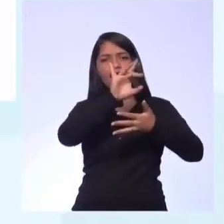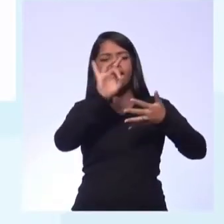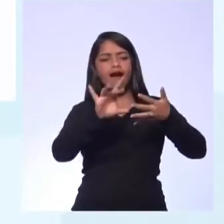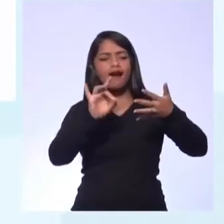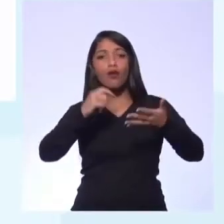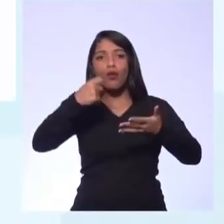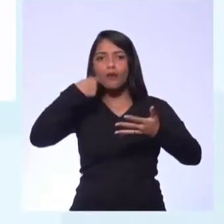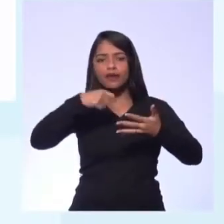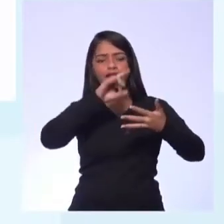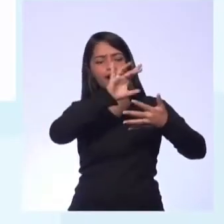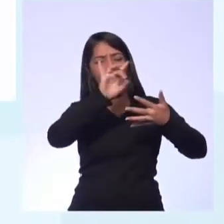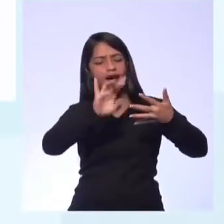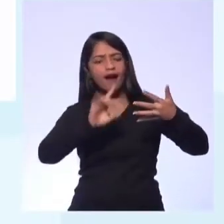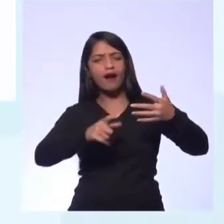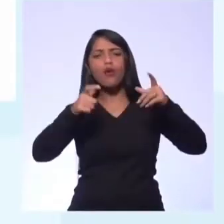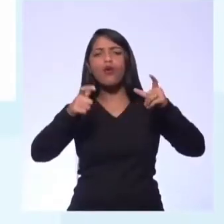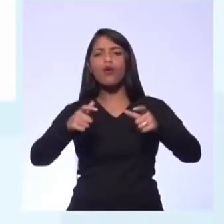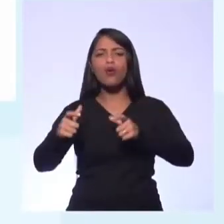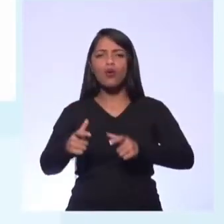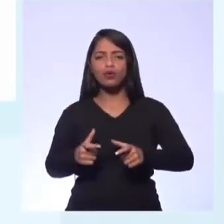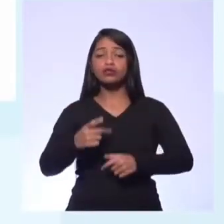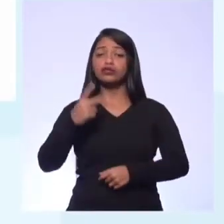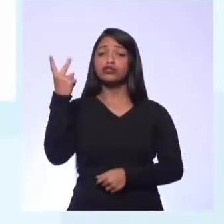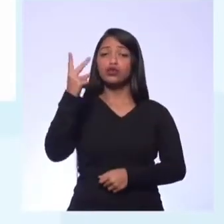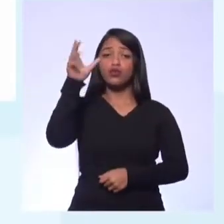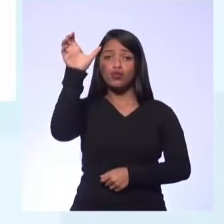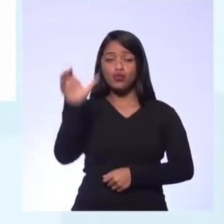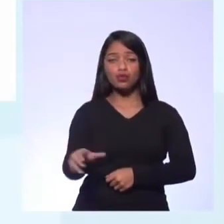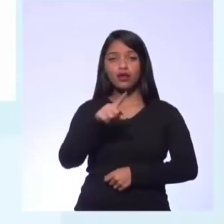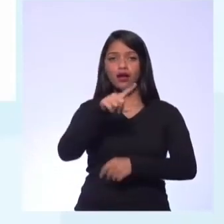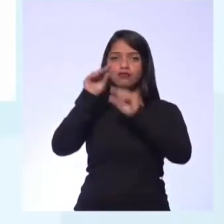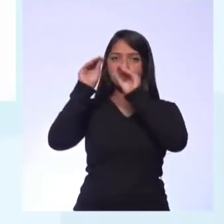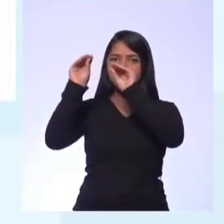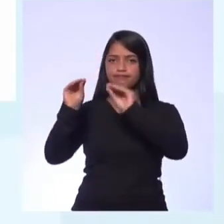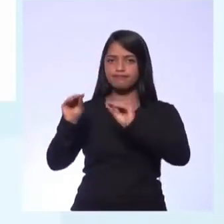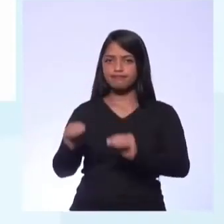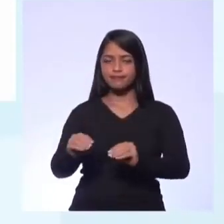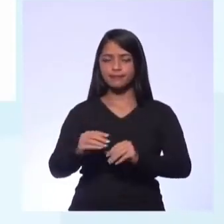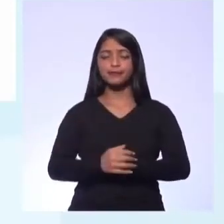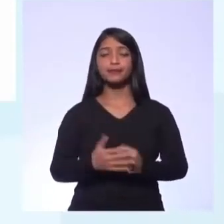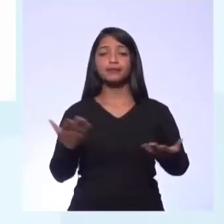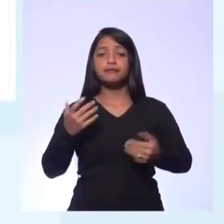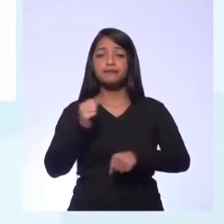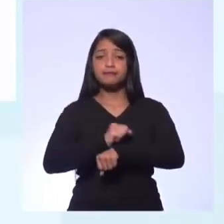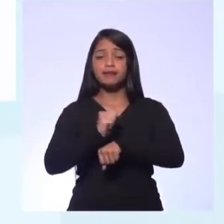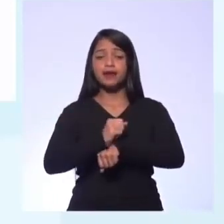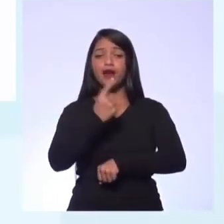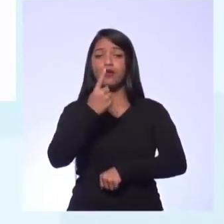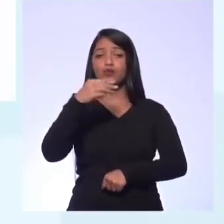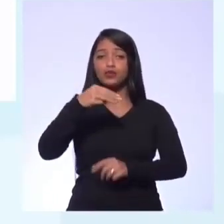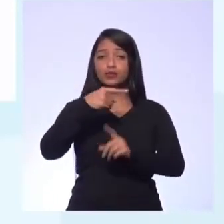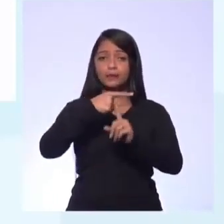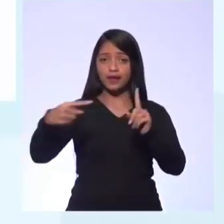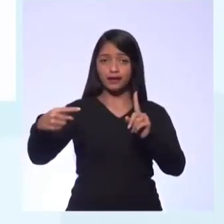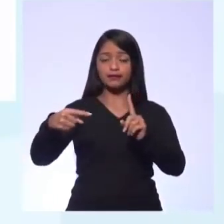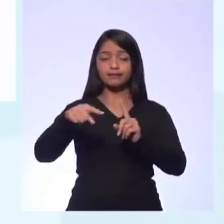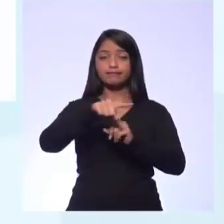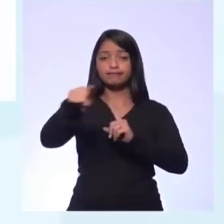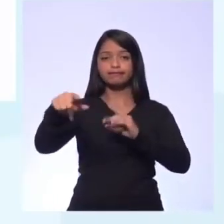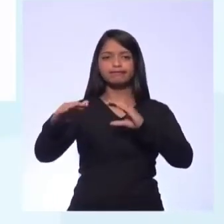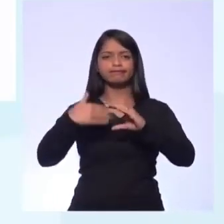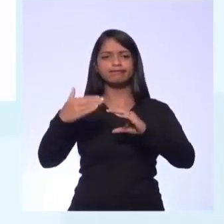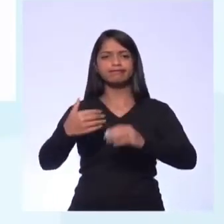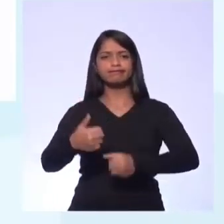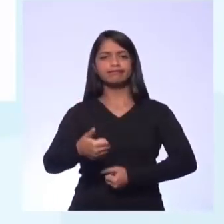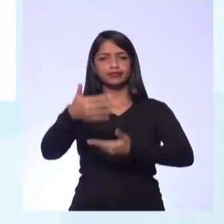second column. e então preencha a segunda coluna. Então, o que vocês vão fazer agora? Vocês têm aí 1 minuto e meio e vocês vão colocar no chat o